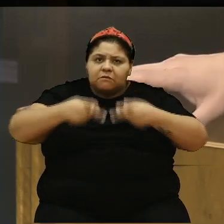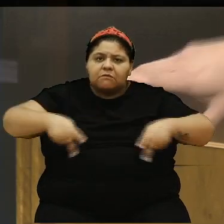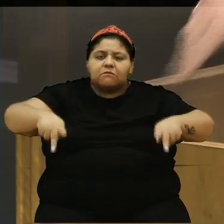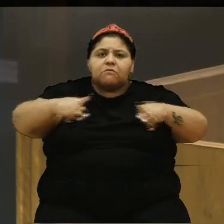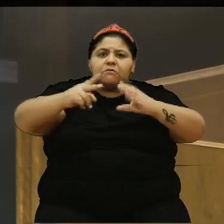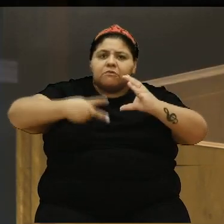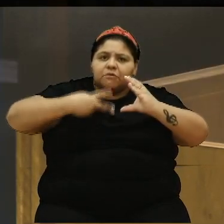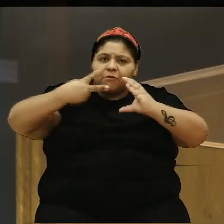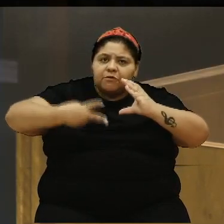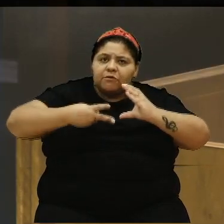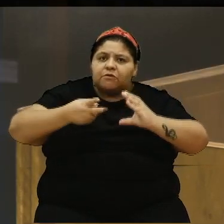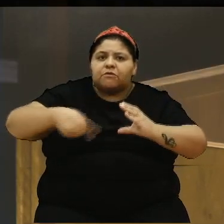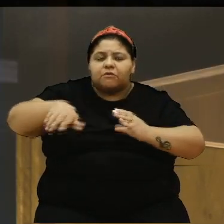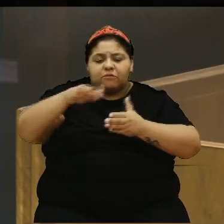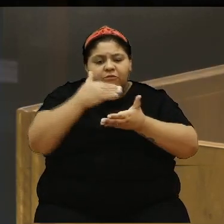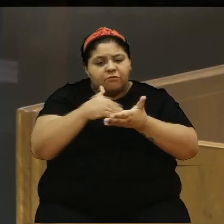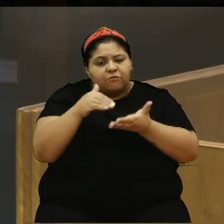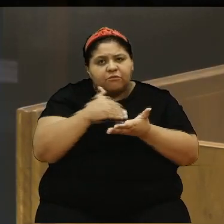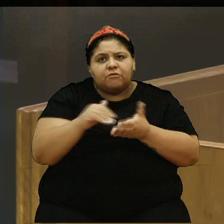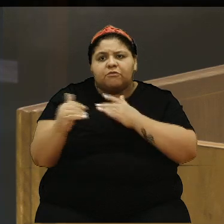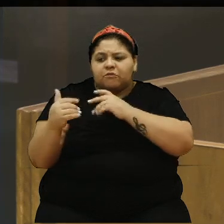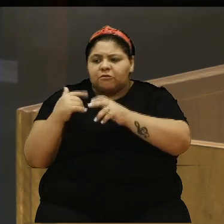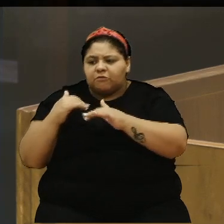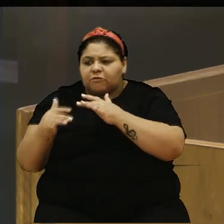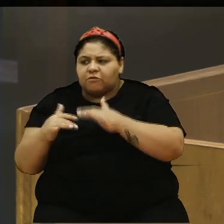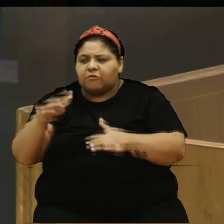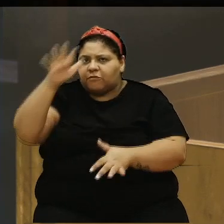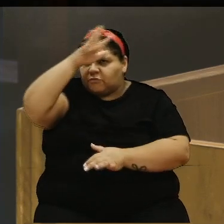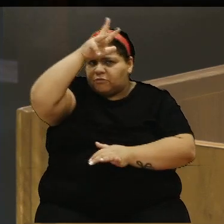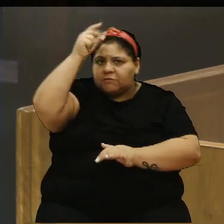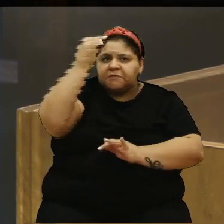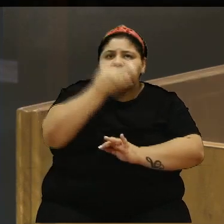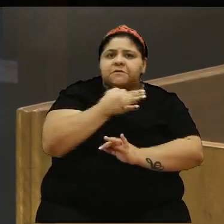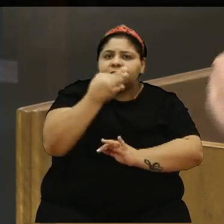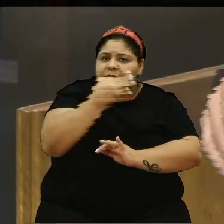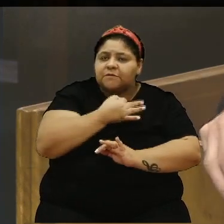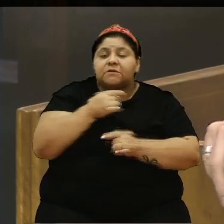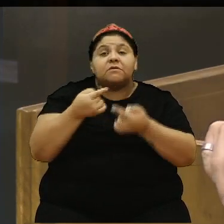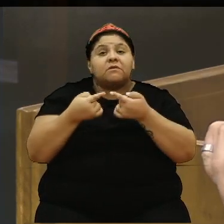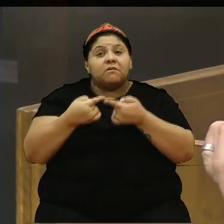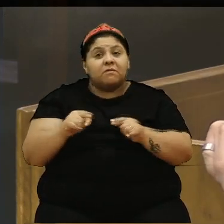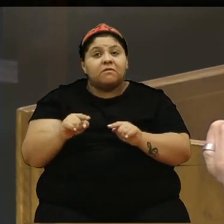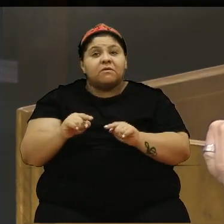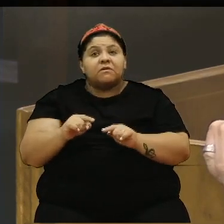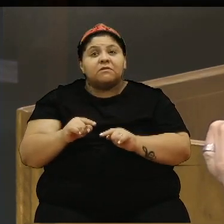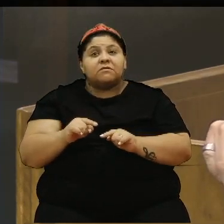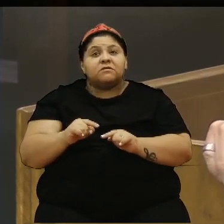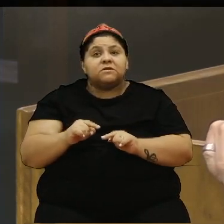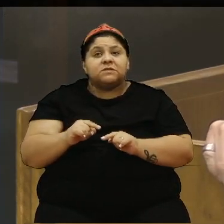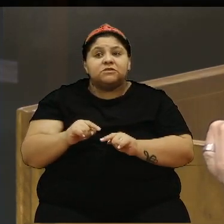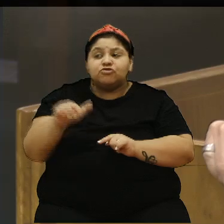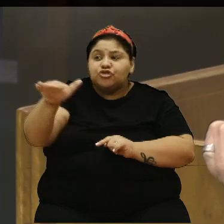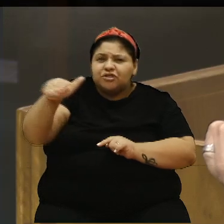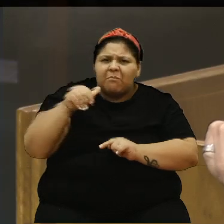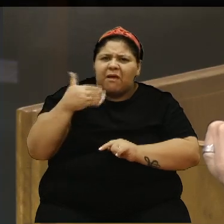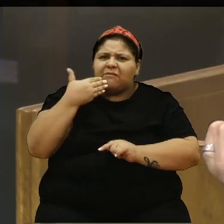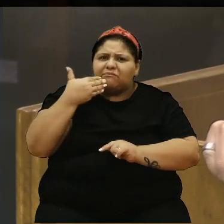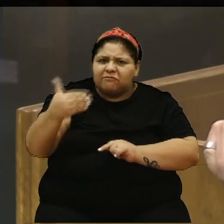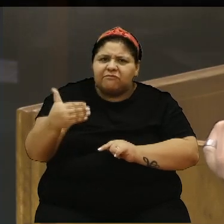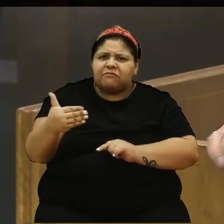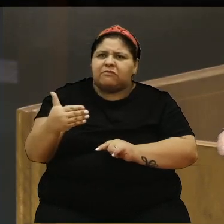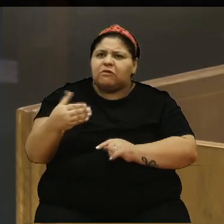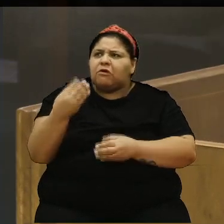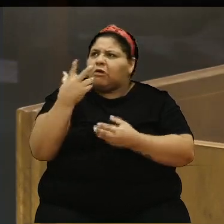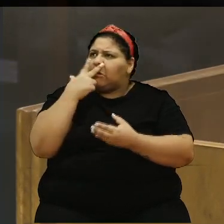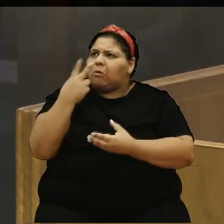de Vereadores, que os secretários se mobilizem do Executivo de Caxias do Sul, mas que eles sejam intimados, como